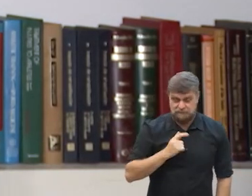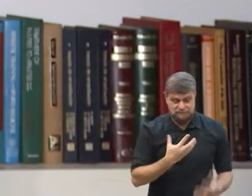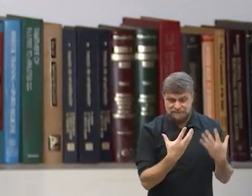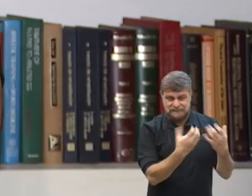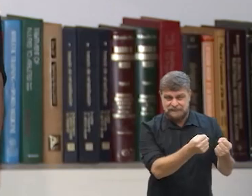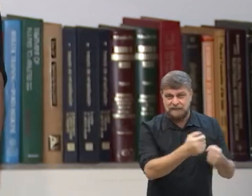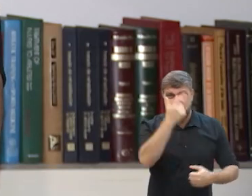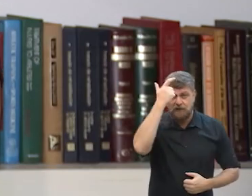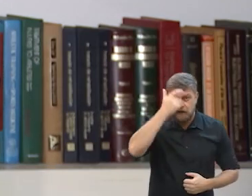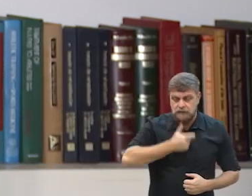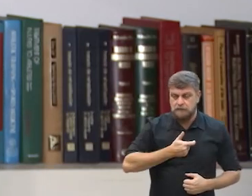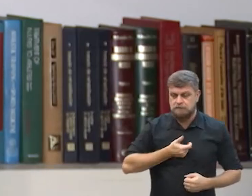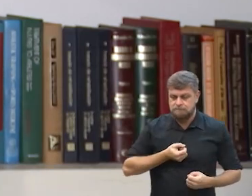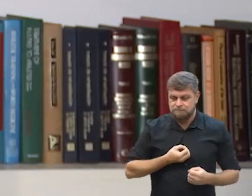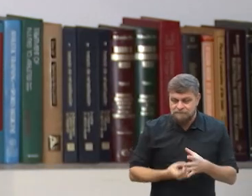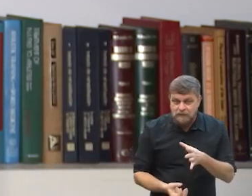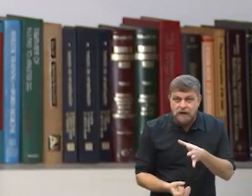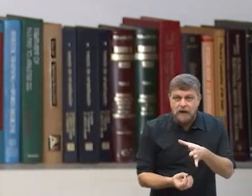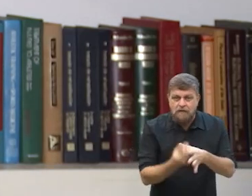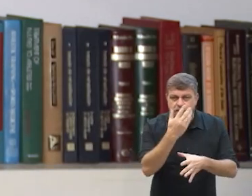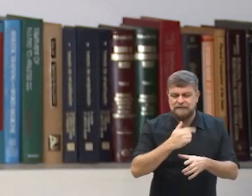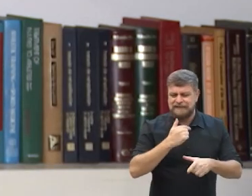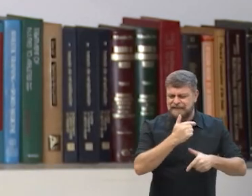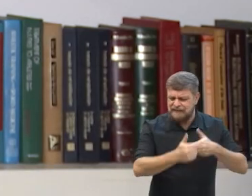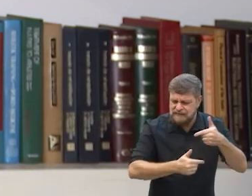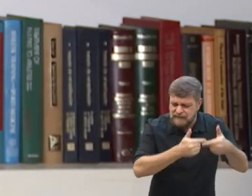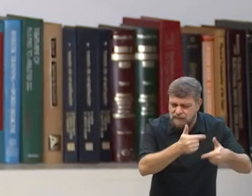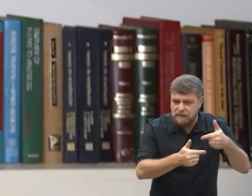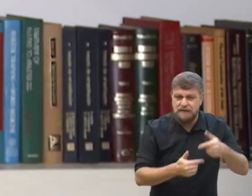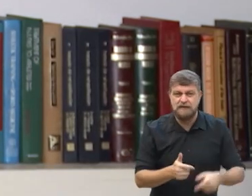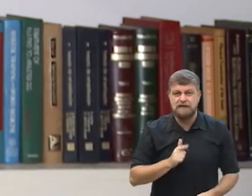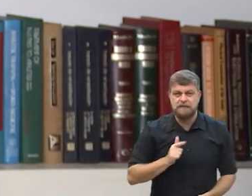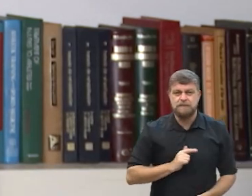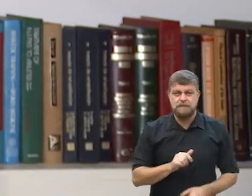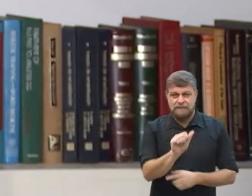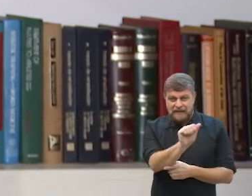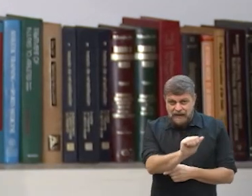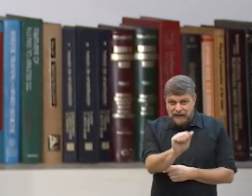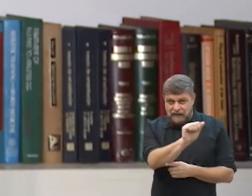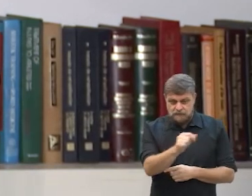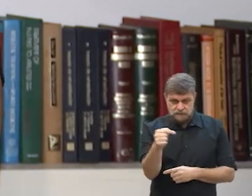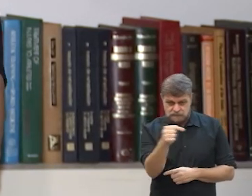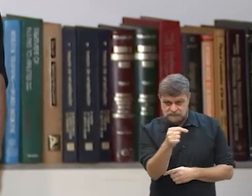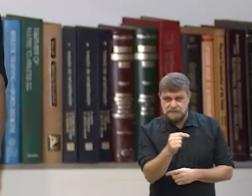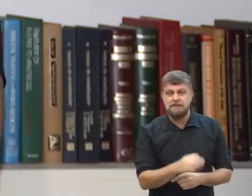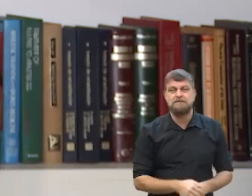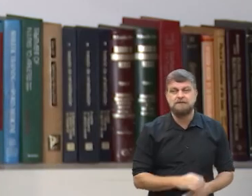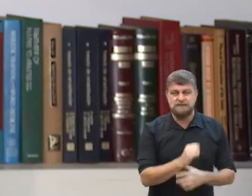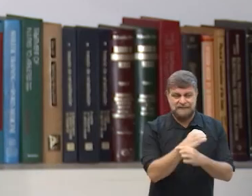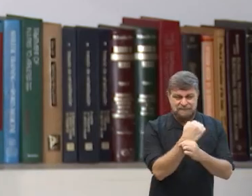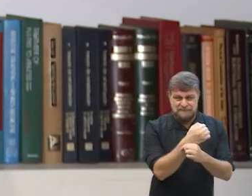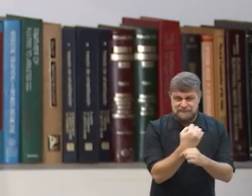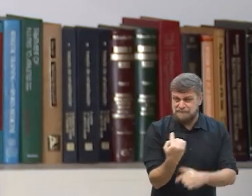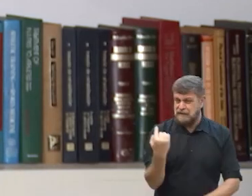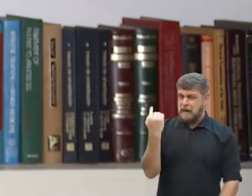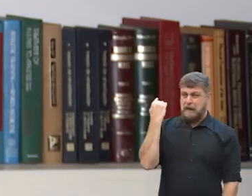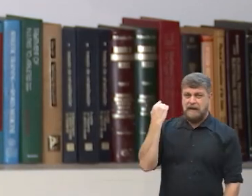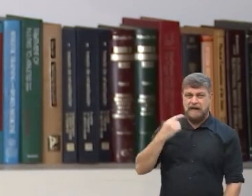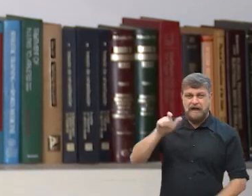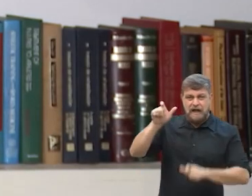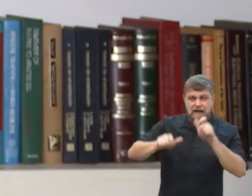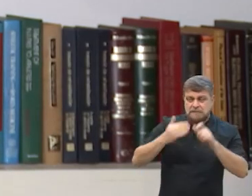eu ajudei a fundar, a trabalhar a associação, o Conselho Regional de Fisioterapia na época, as pessoas